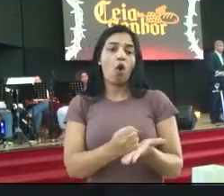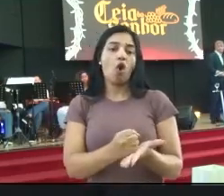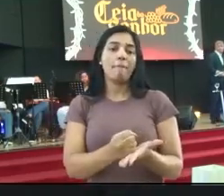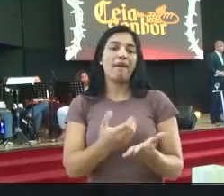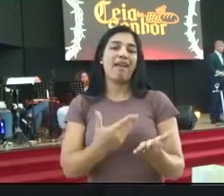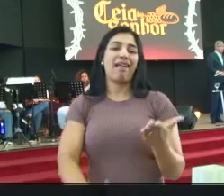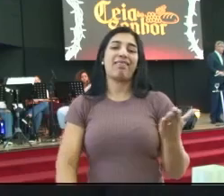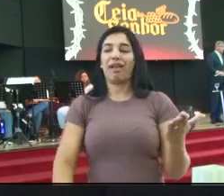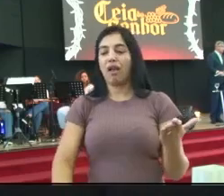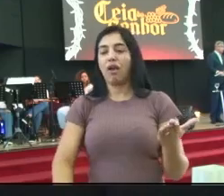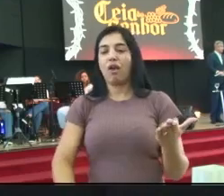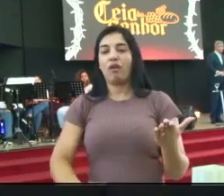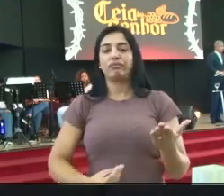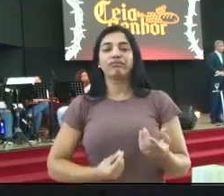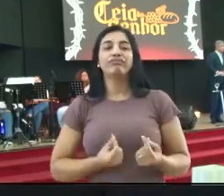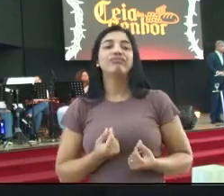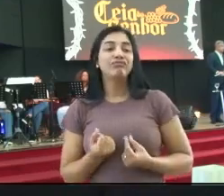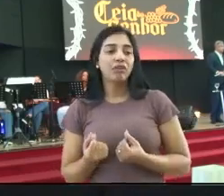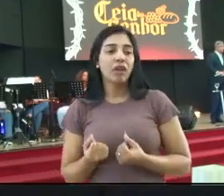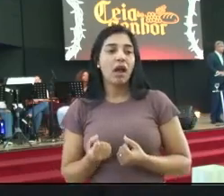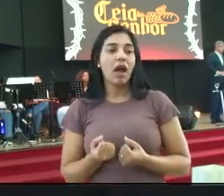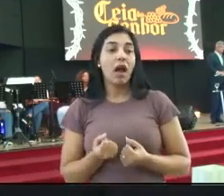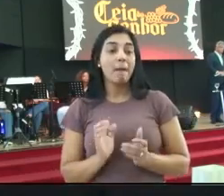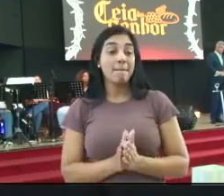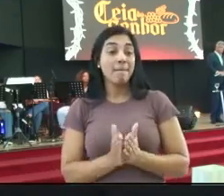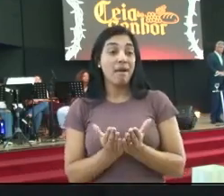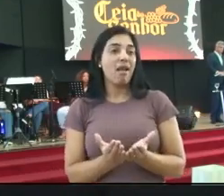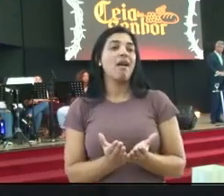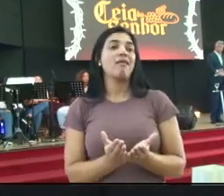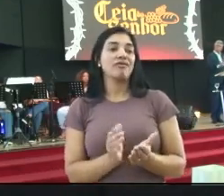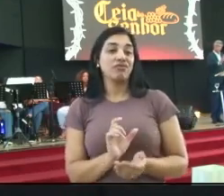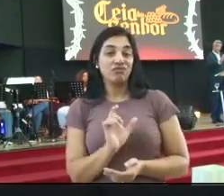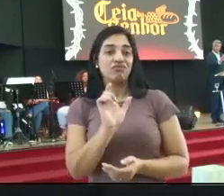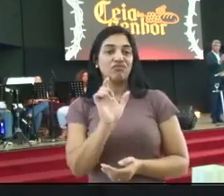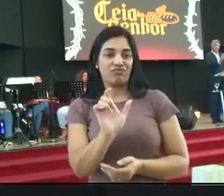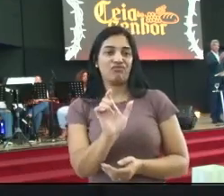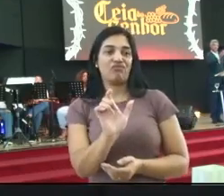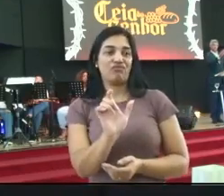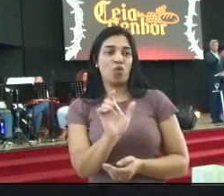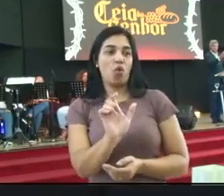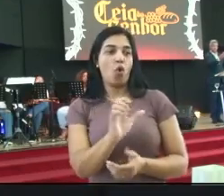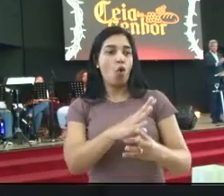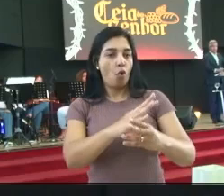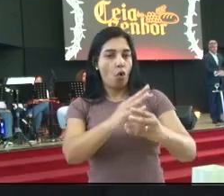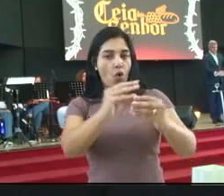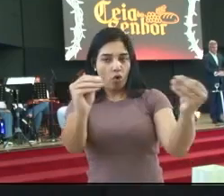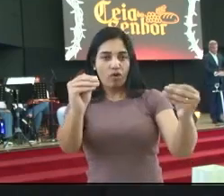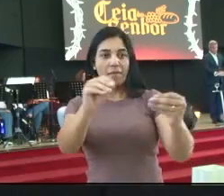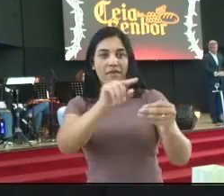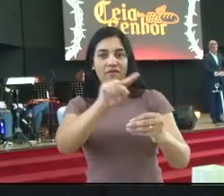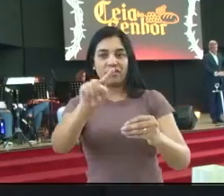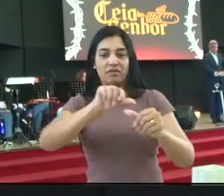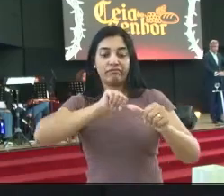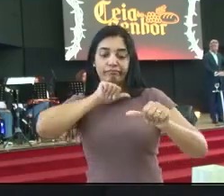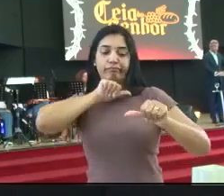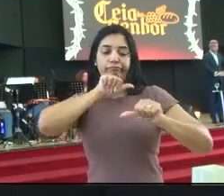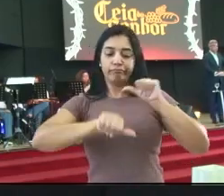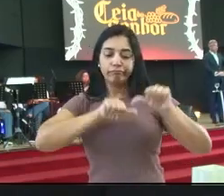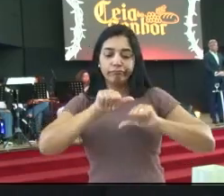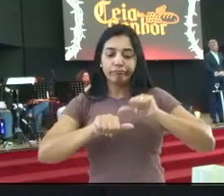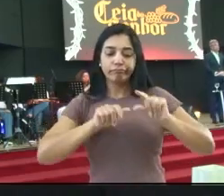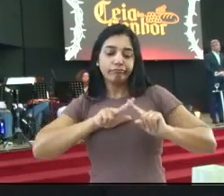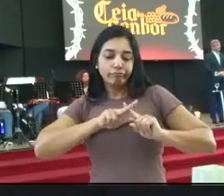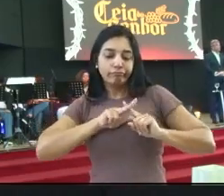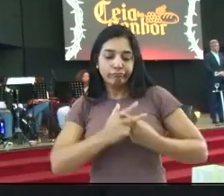financeira, esta é uma palavra de cura, para que você reestruture, para